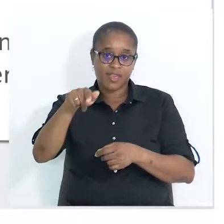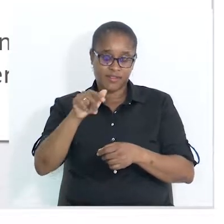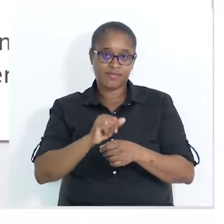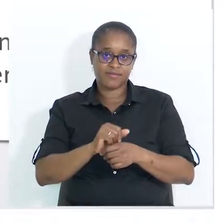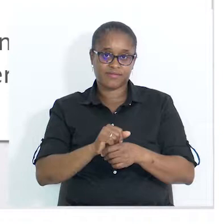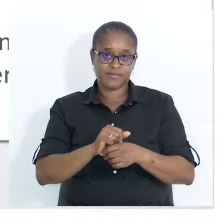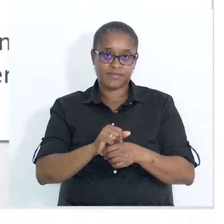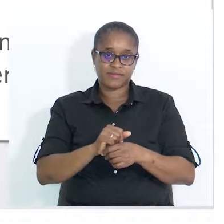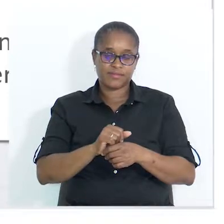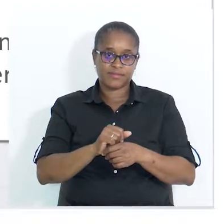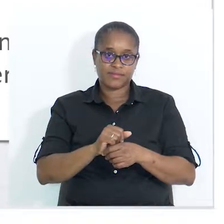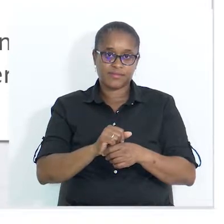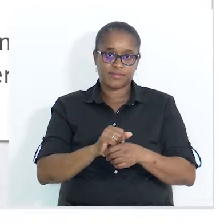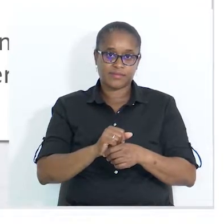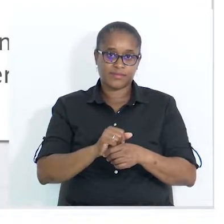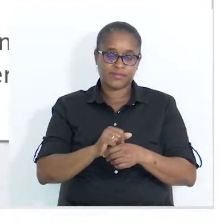aqui.